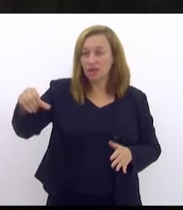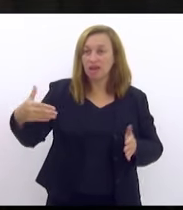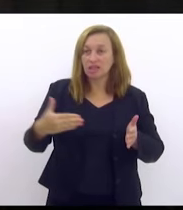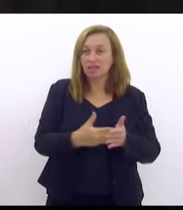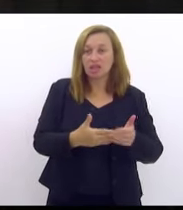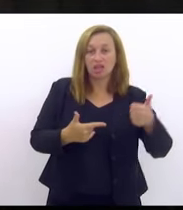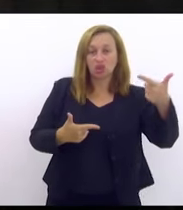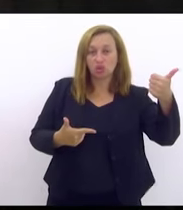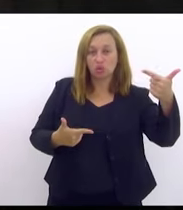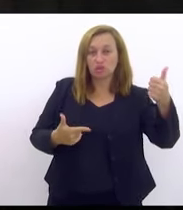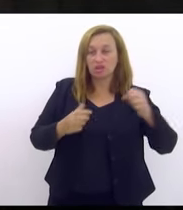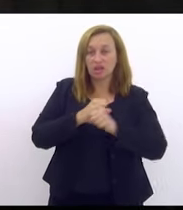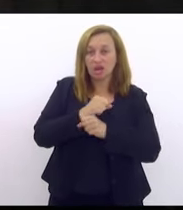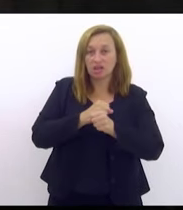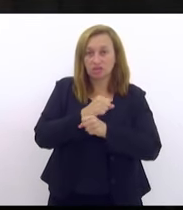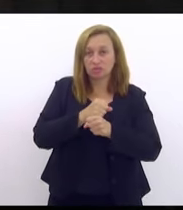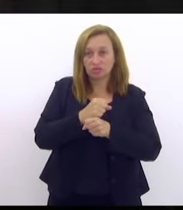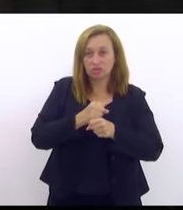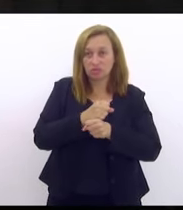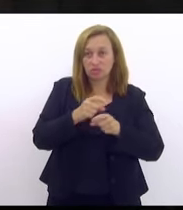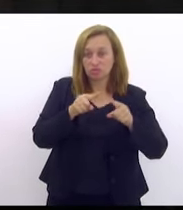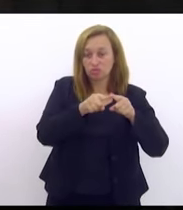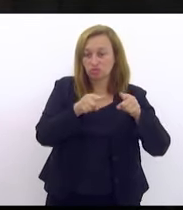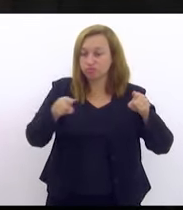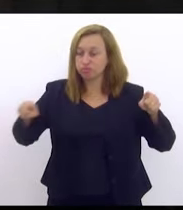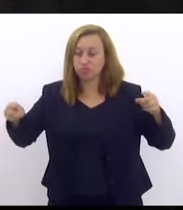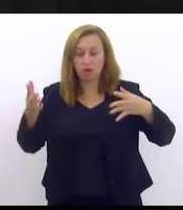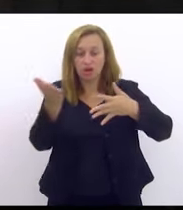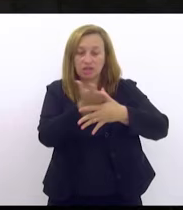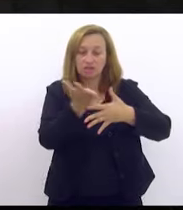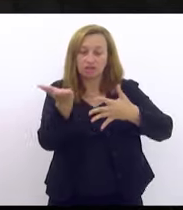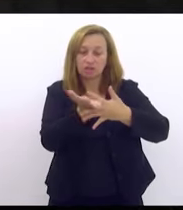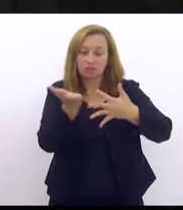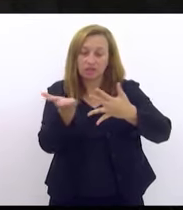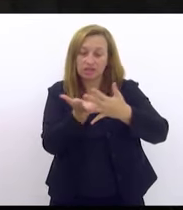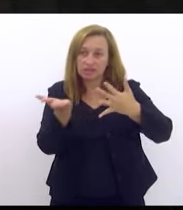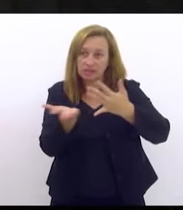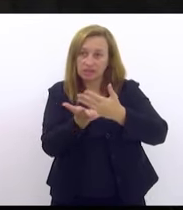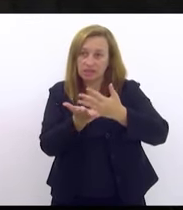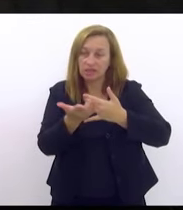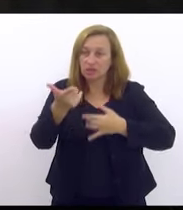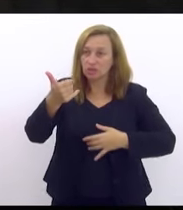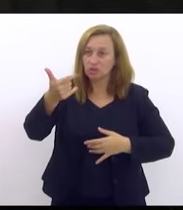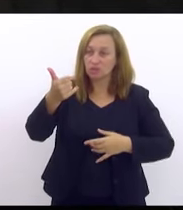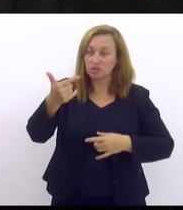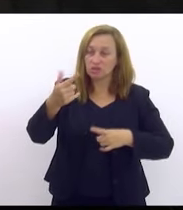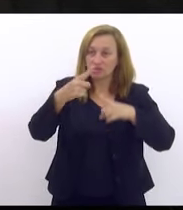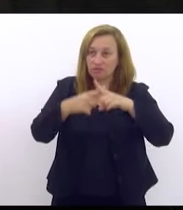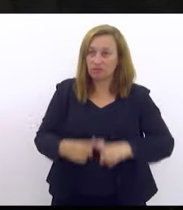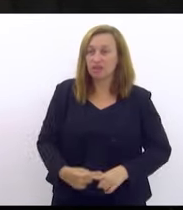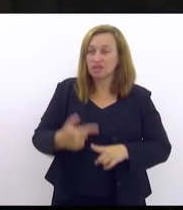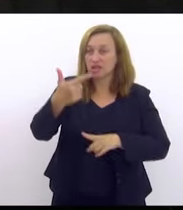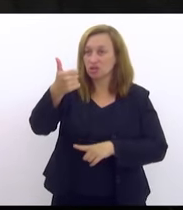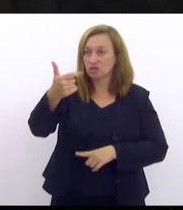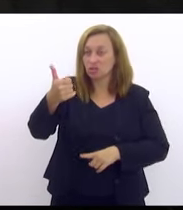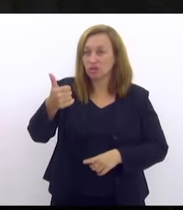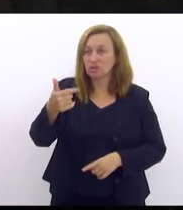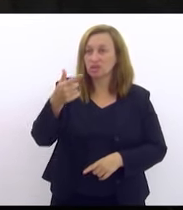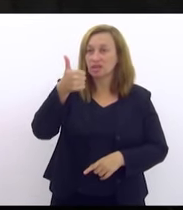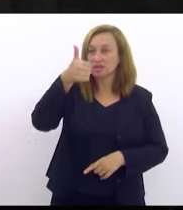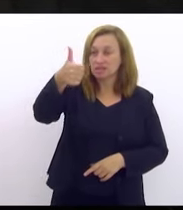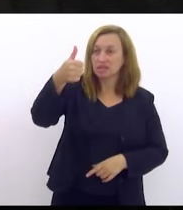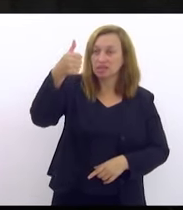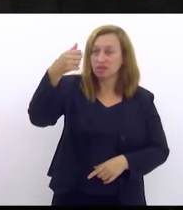9 para 12 anos. 12 anos. As parcelas mensais passam a ser 12 vezes 12, 144